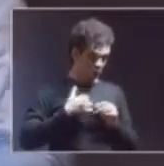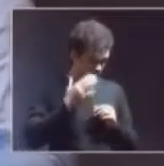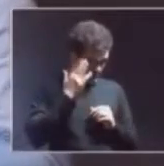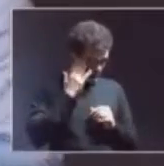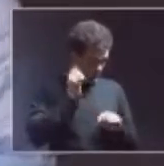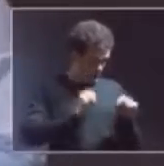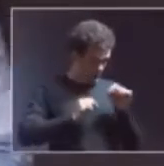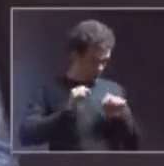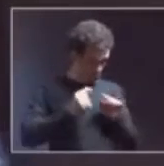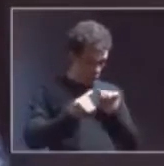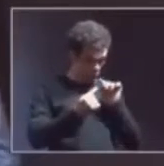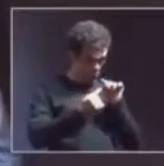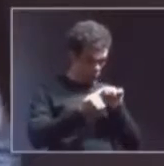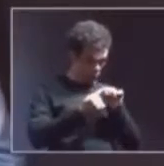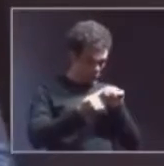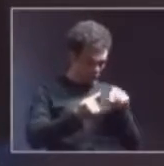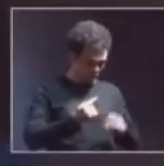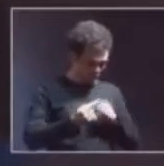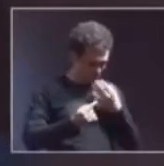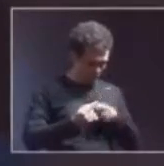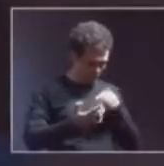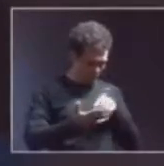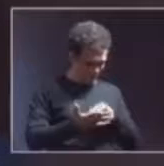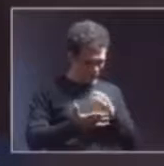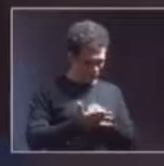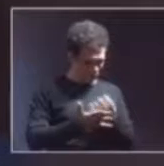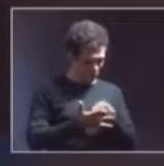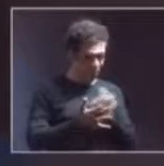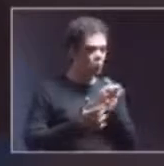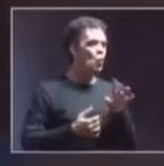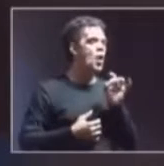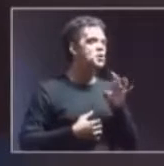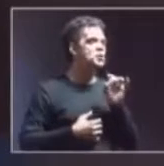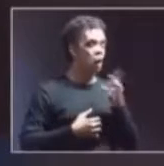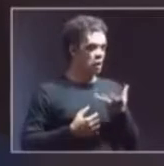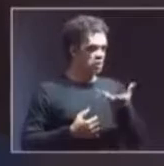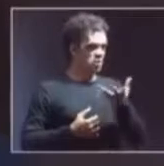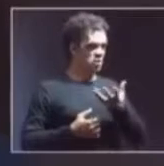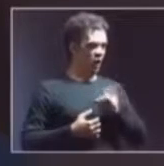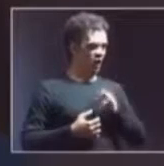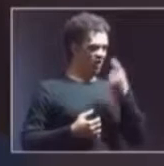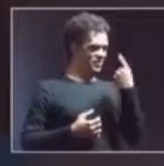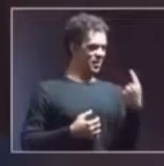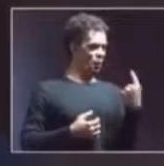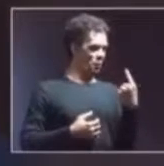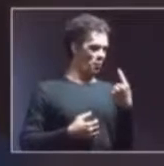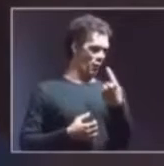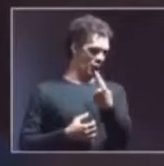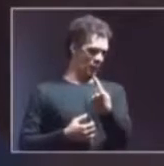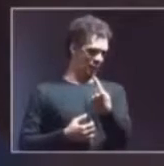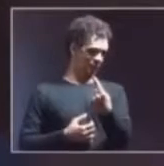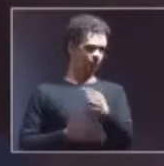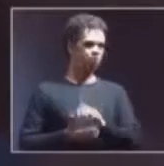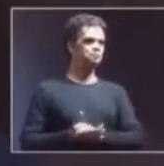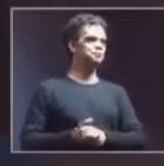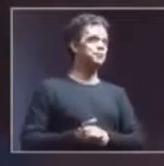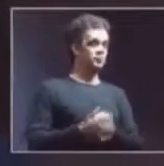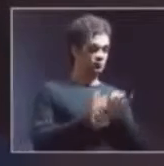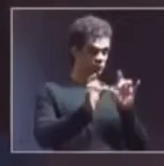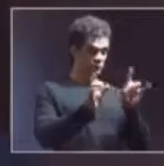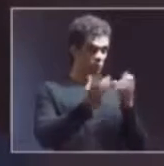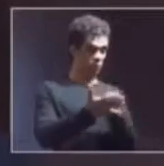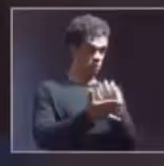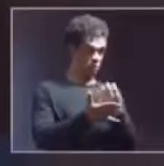entende que o objetivo dessa mensagem não é apenas de uma salvação individual. Com a doutrina espírita,